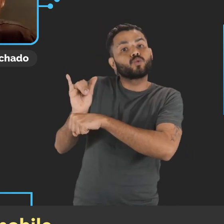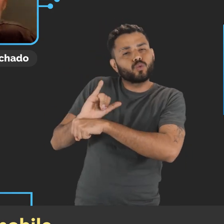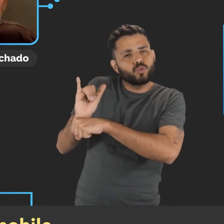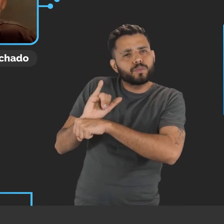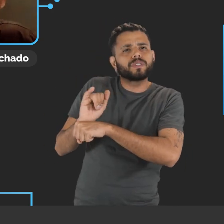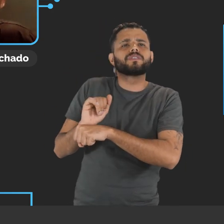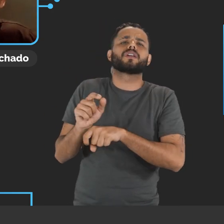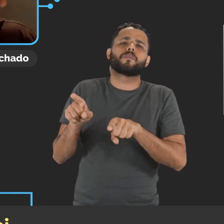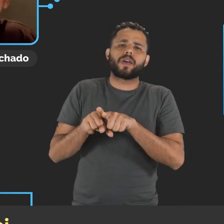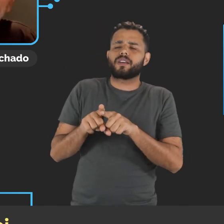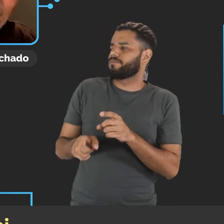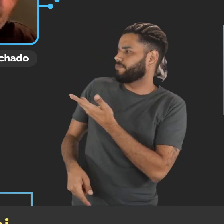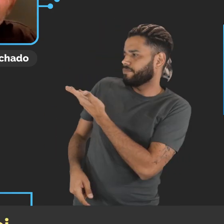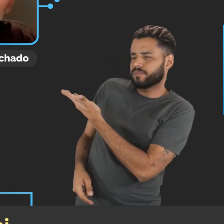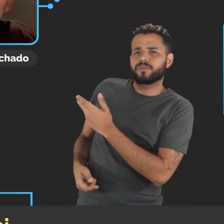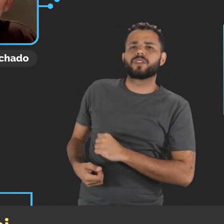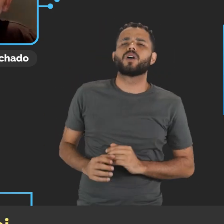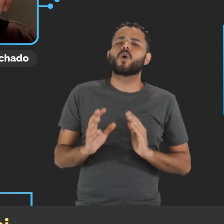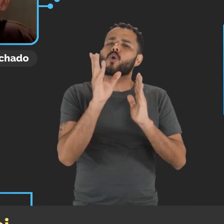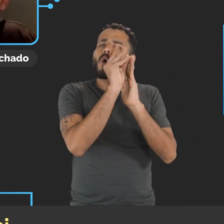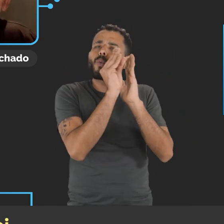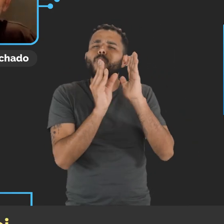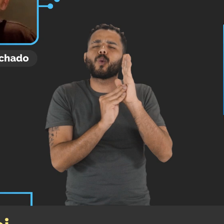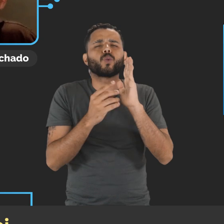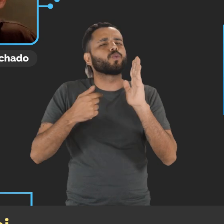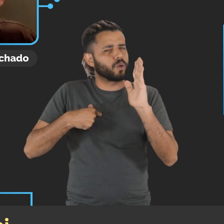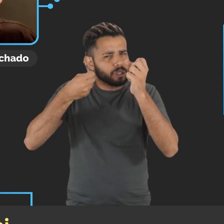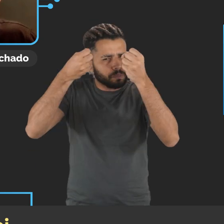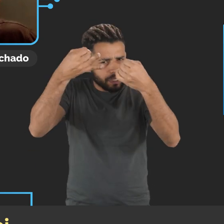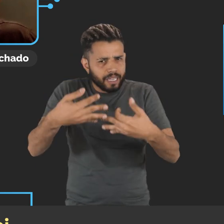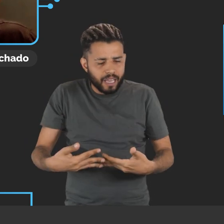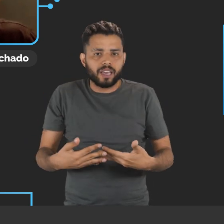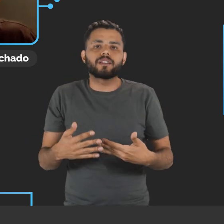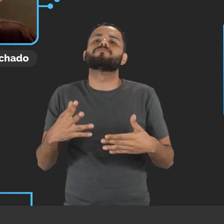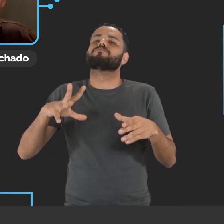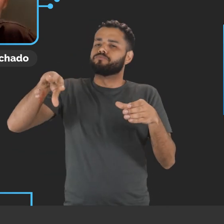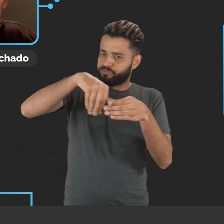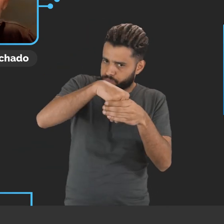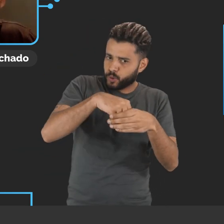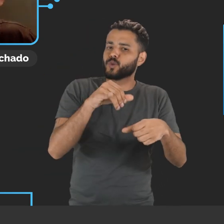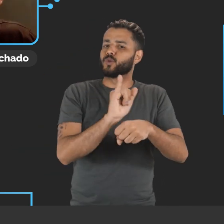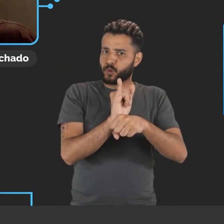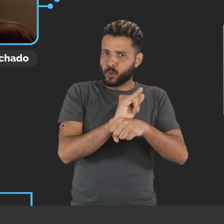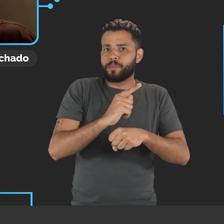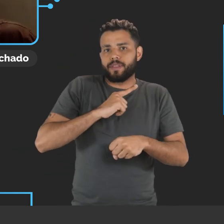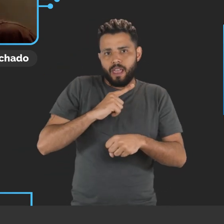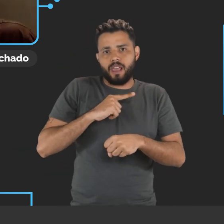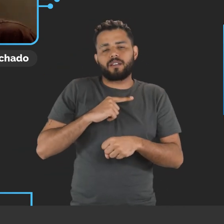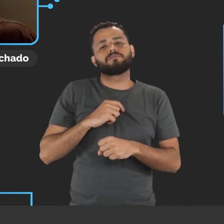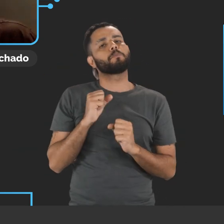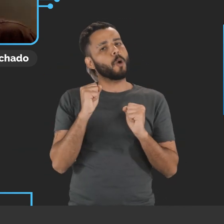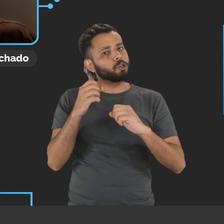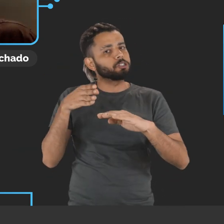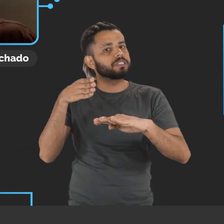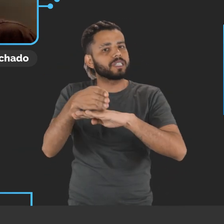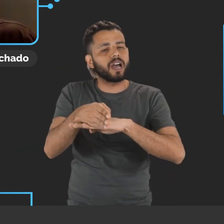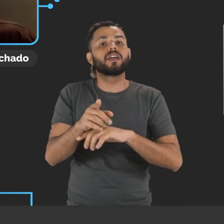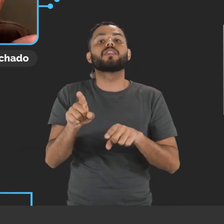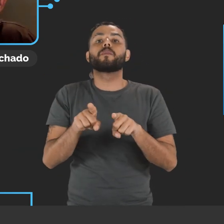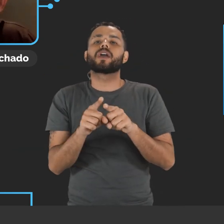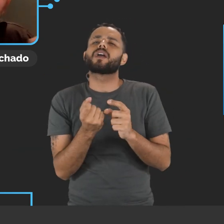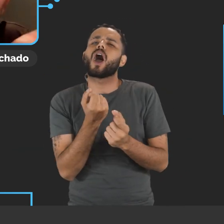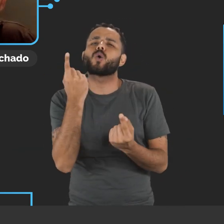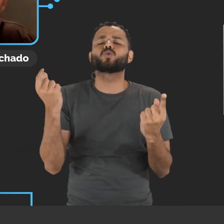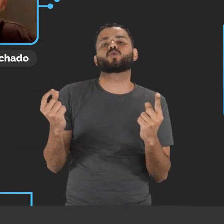canal de YouTube, todos esses conteúdos que eu contei para vocês aí que foram produzidos estão no nosso canal de YouTube.